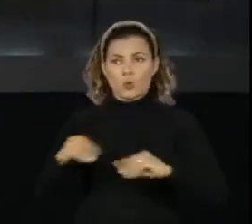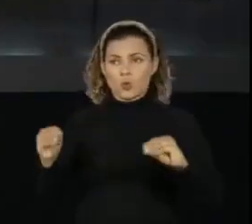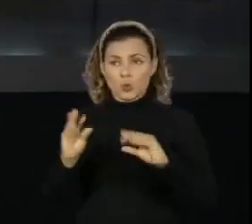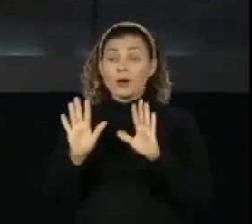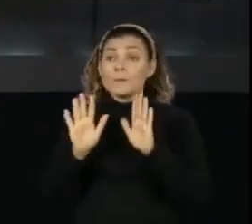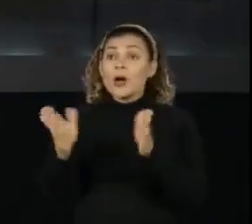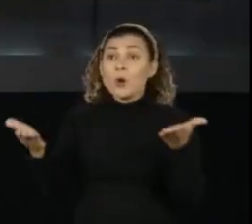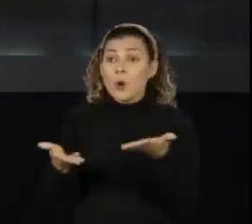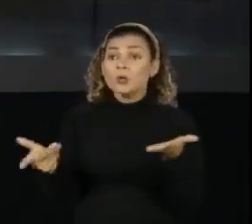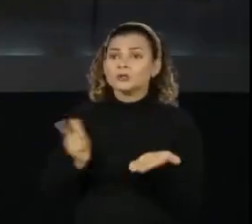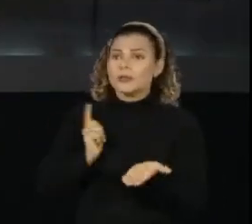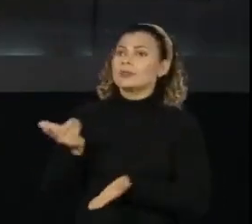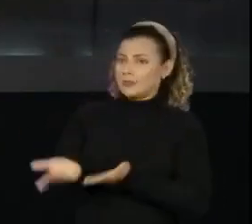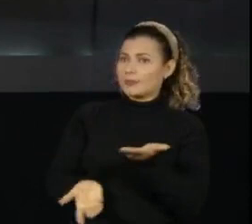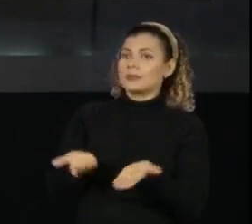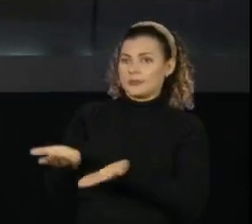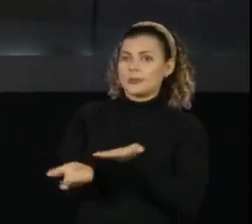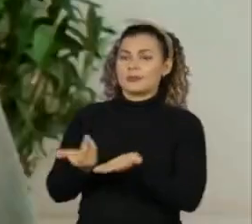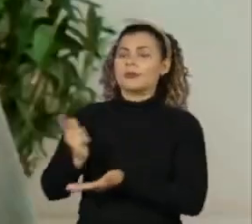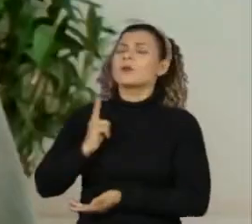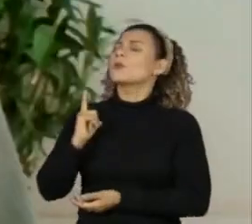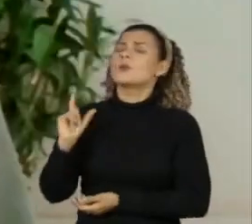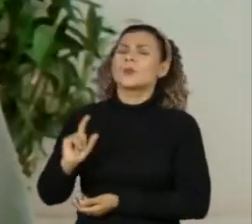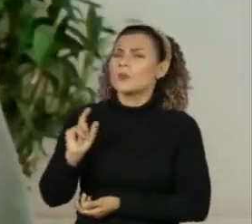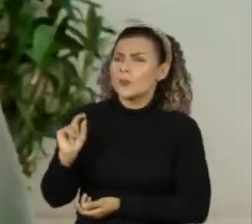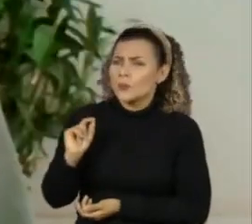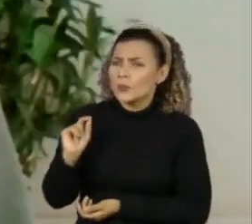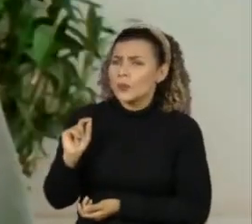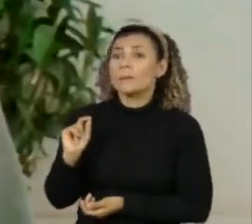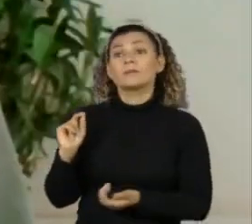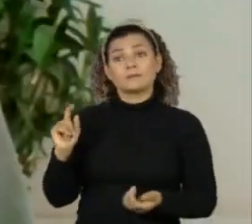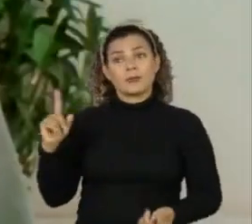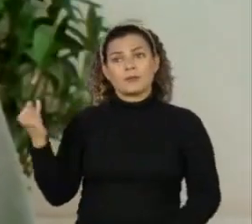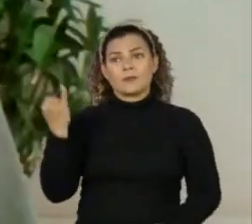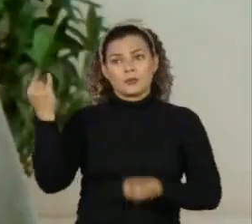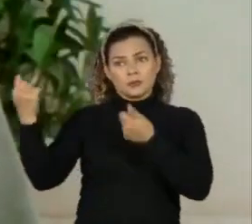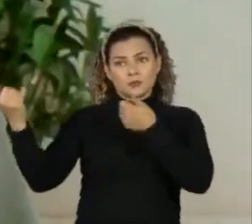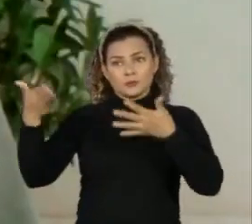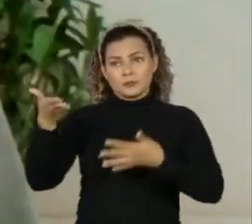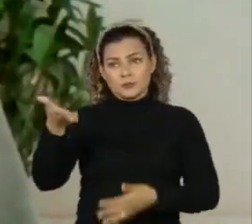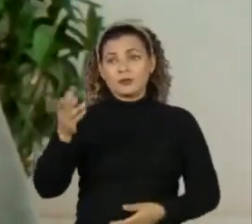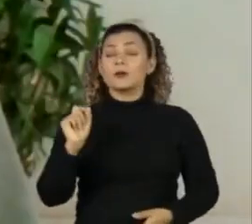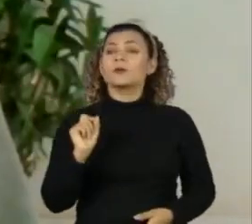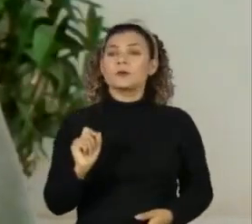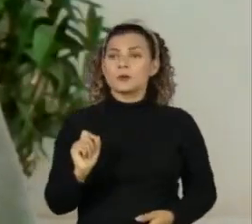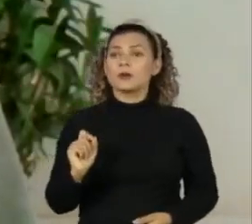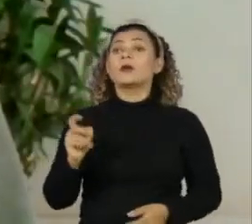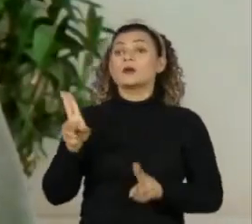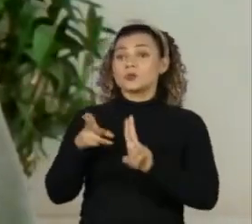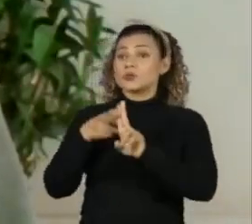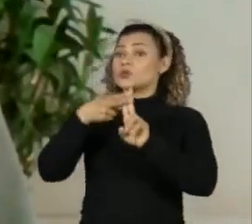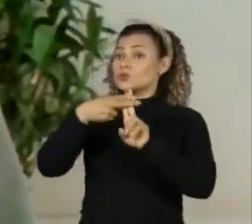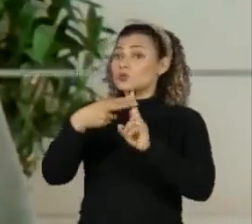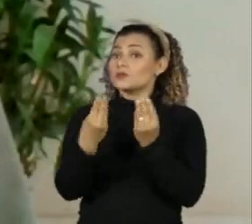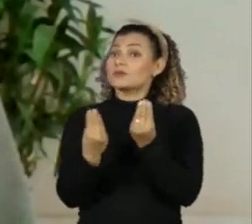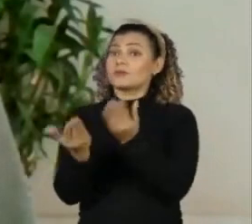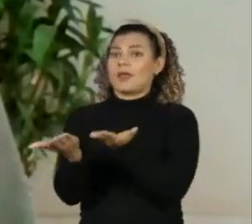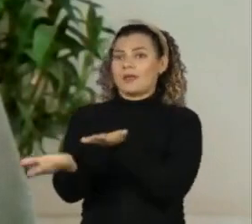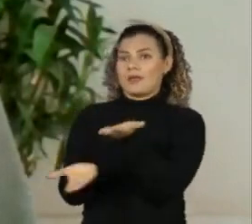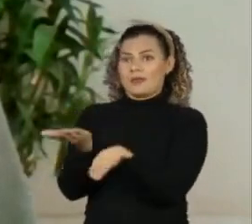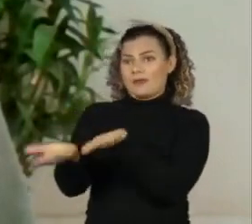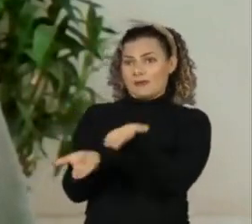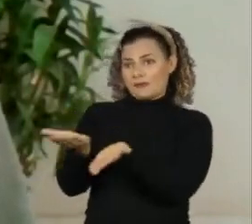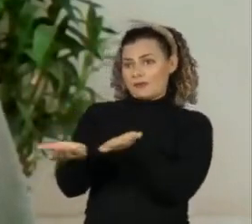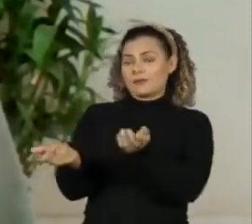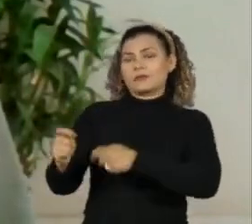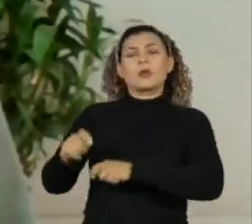hoje disponível para a doença de Alzheimer, importante lembrar que esse tratamento é disponibilizado pelo SUS já há vários anos,